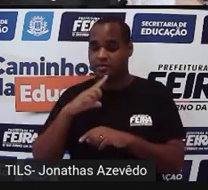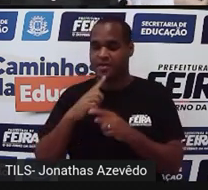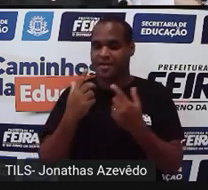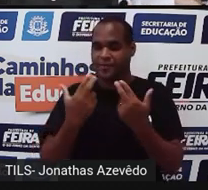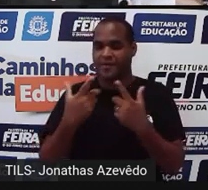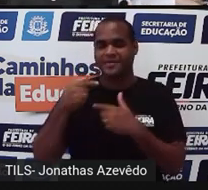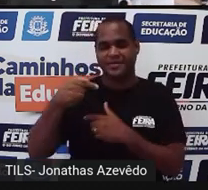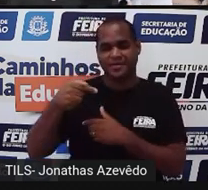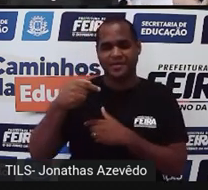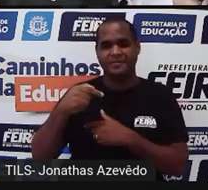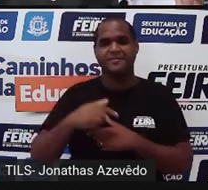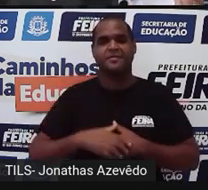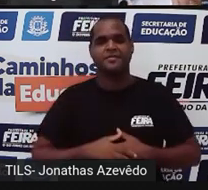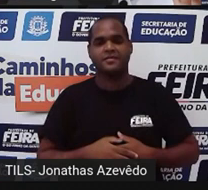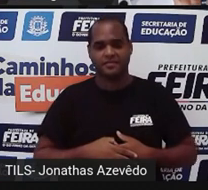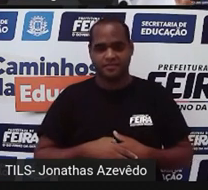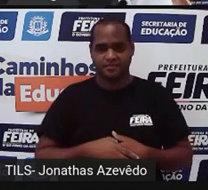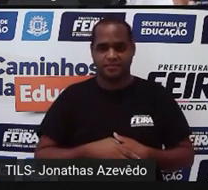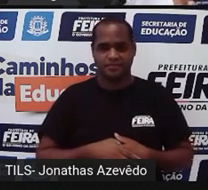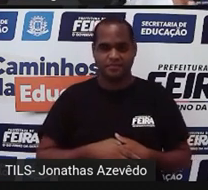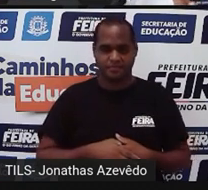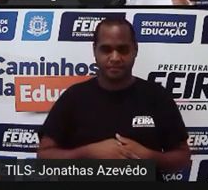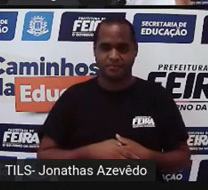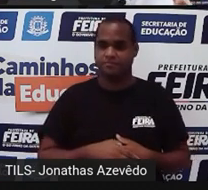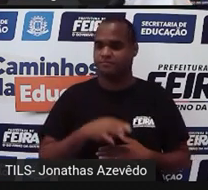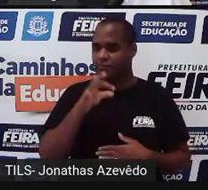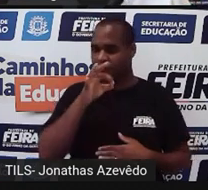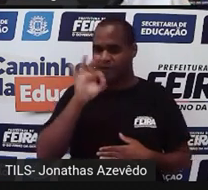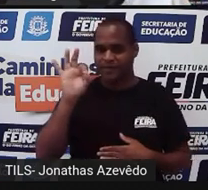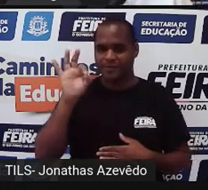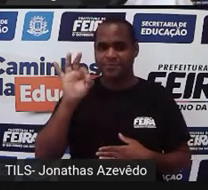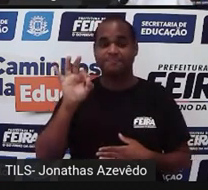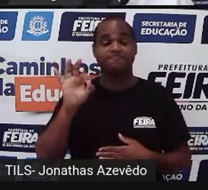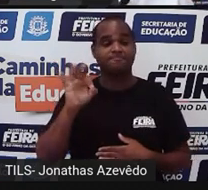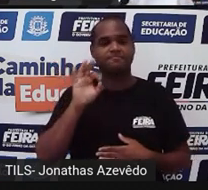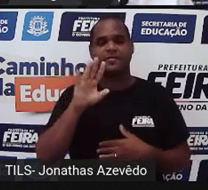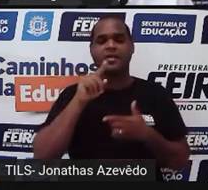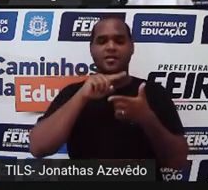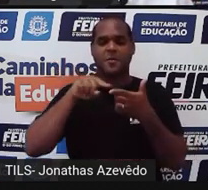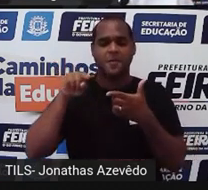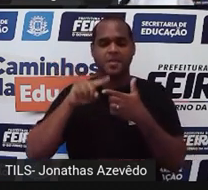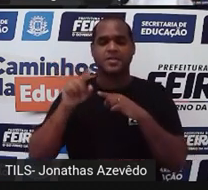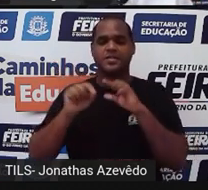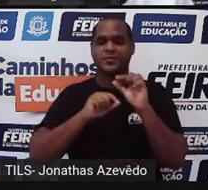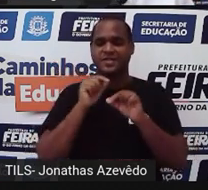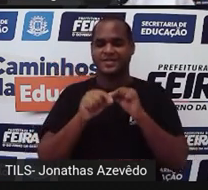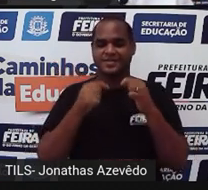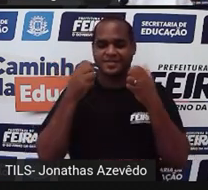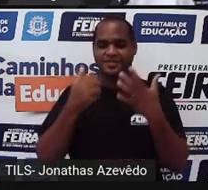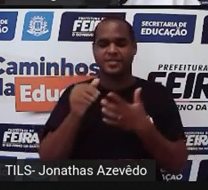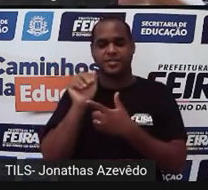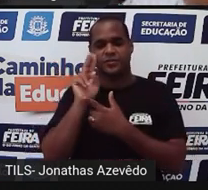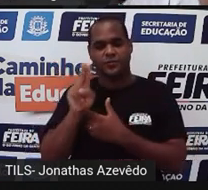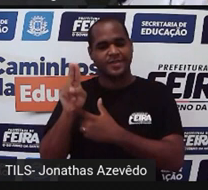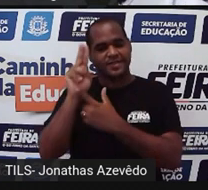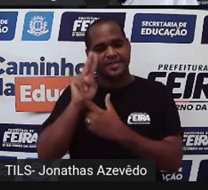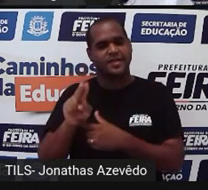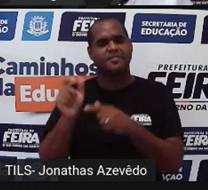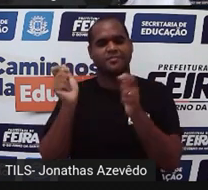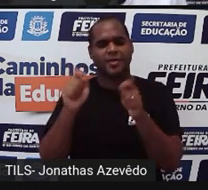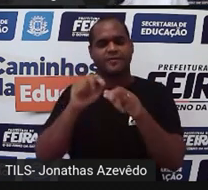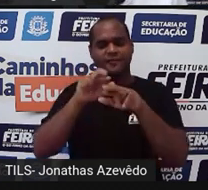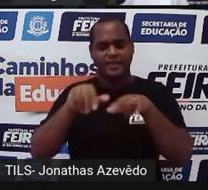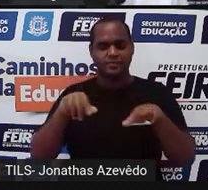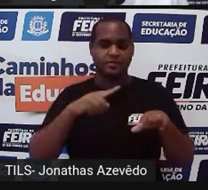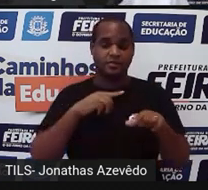Beleza até aqui? Bom, ótimo. Só que o problema traz também que vai ser usado para fazer todas